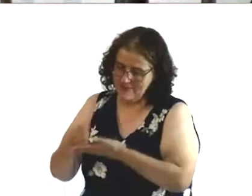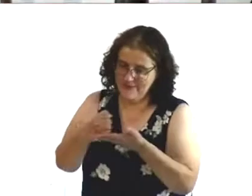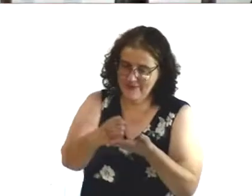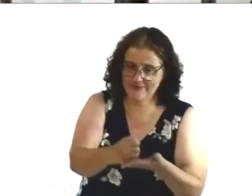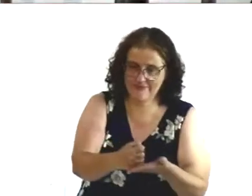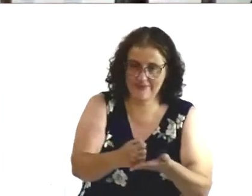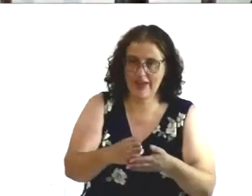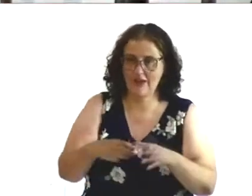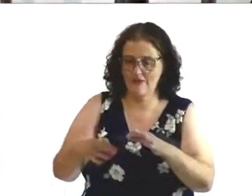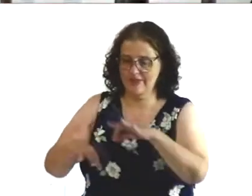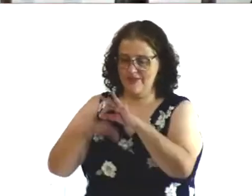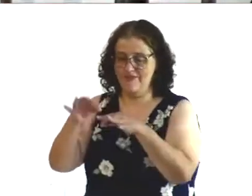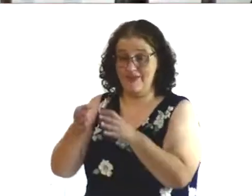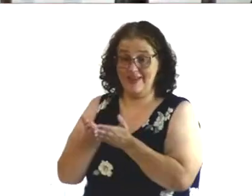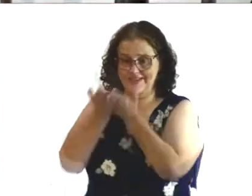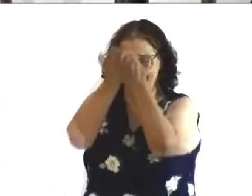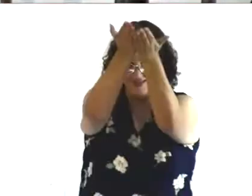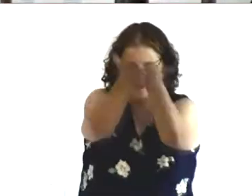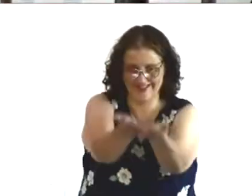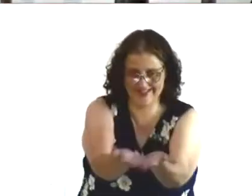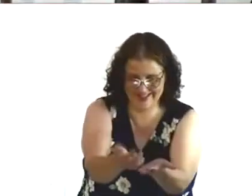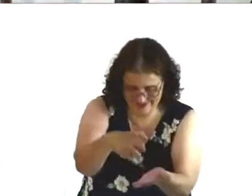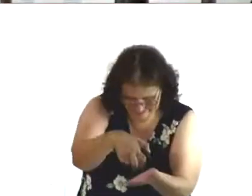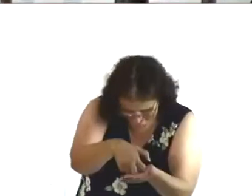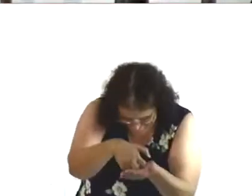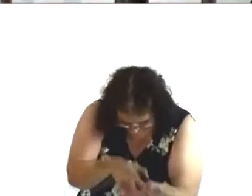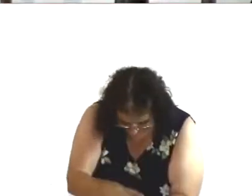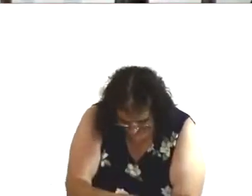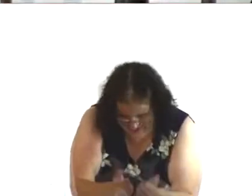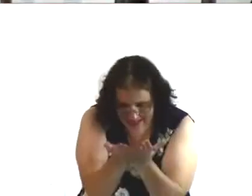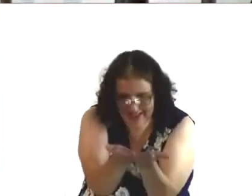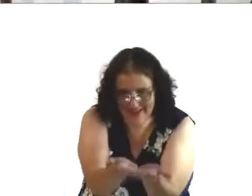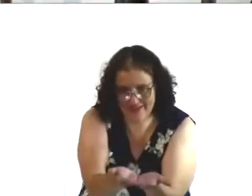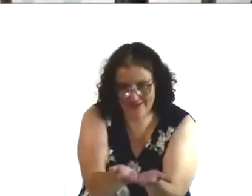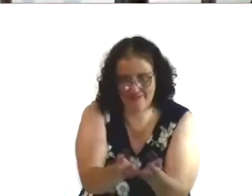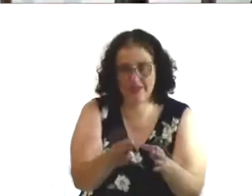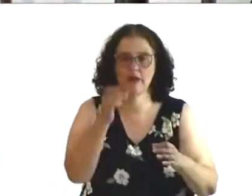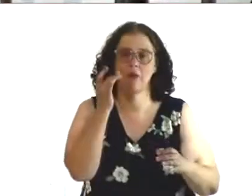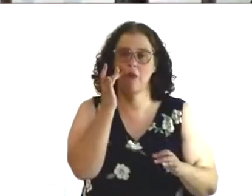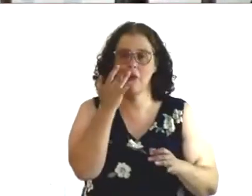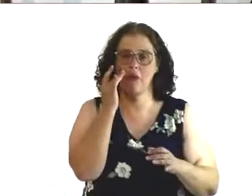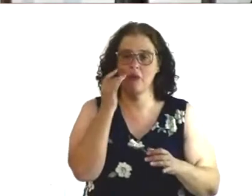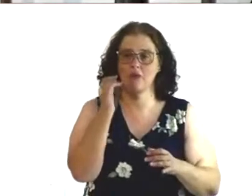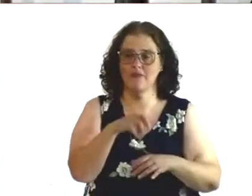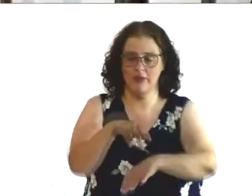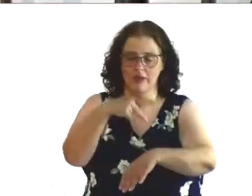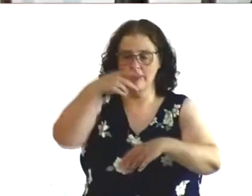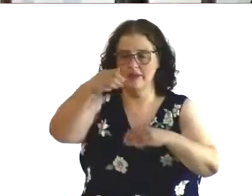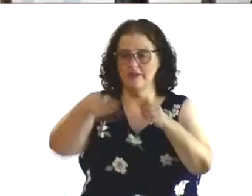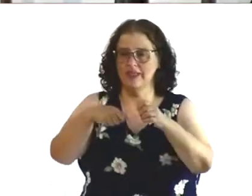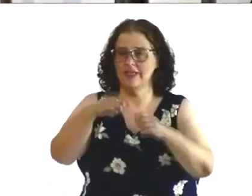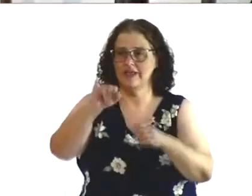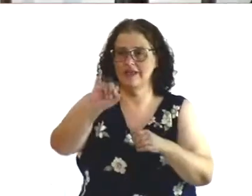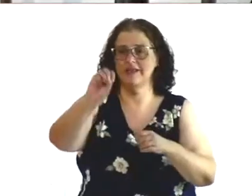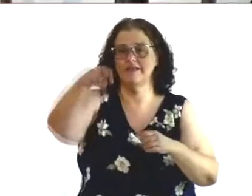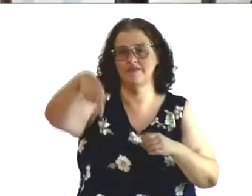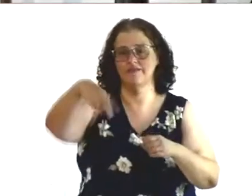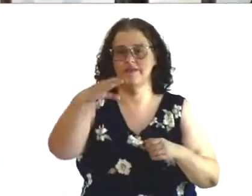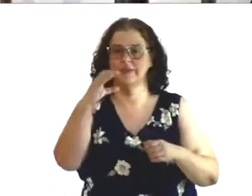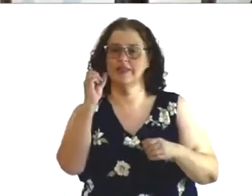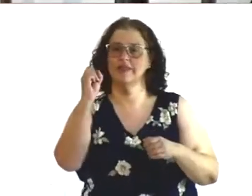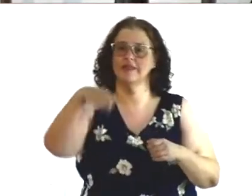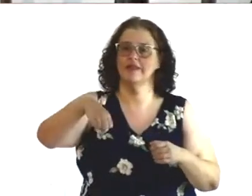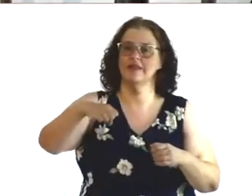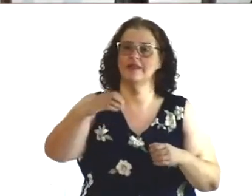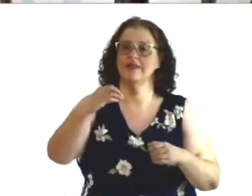ouro, incenso e mirra. Sendo por divina advertência prevenidos em sonho para não voltarem à presença